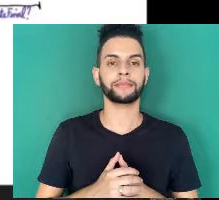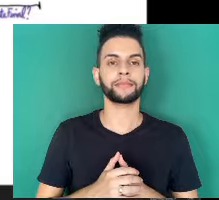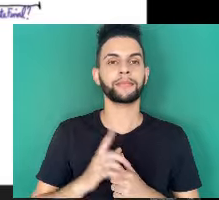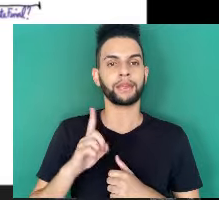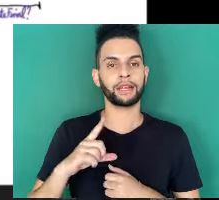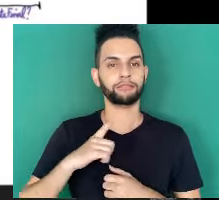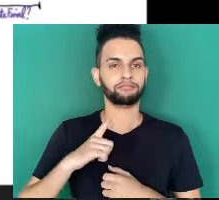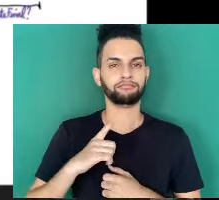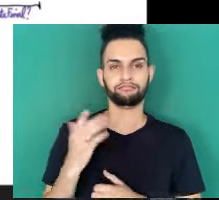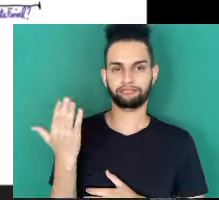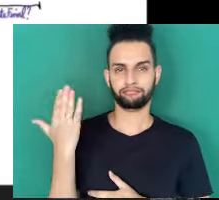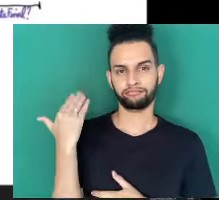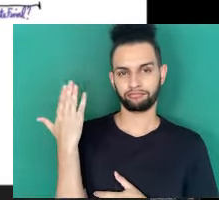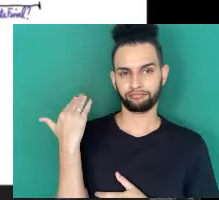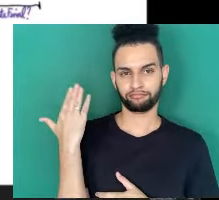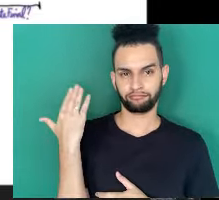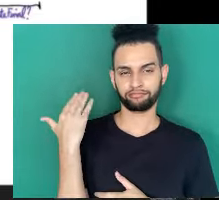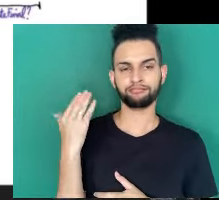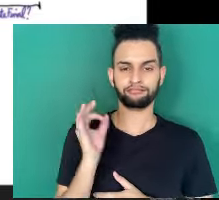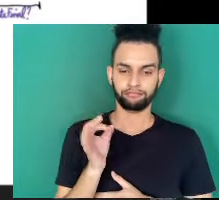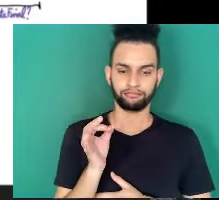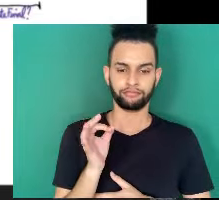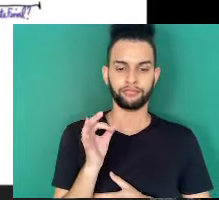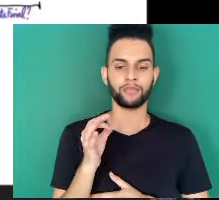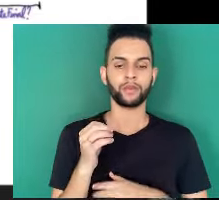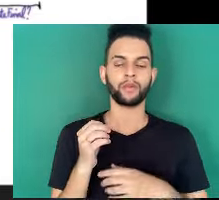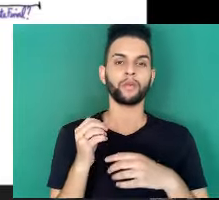o que eu tinha antes, né?